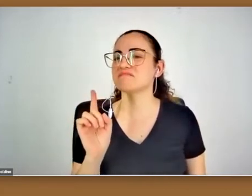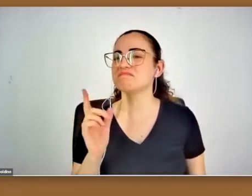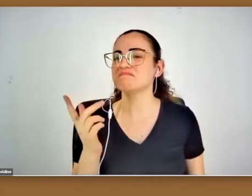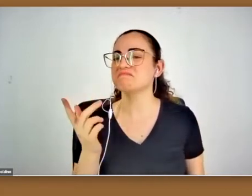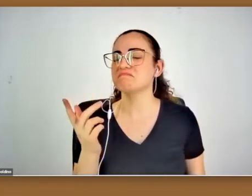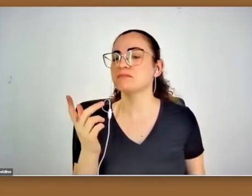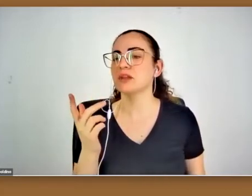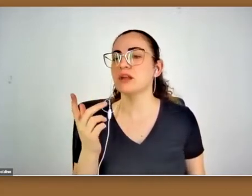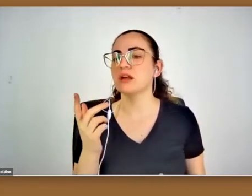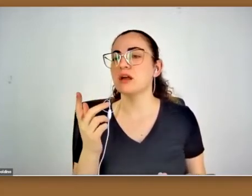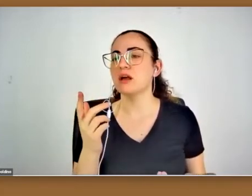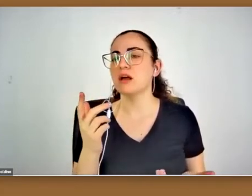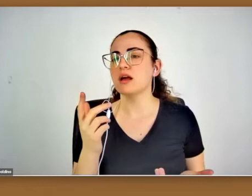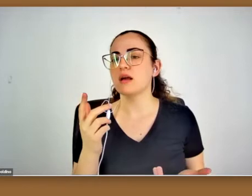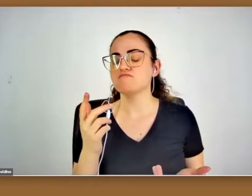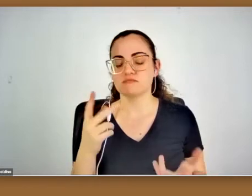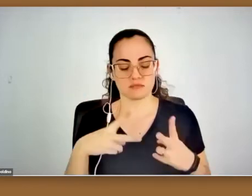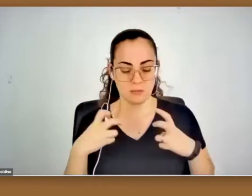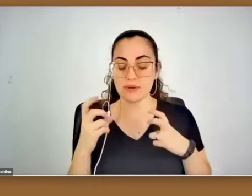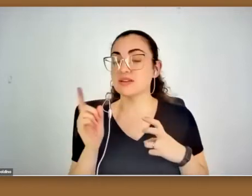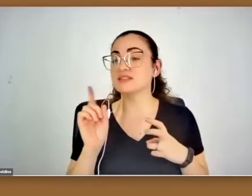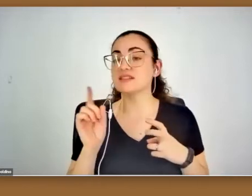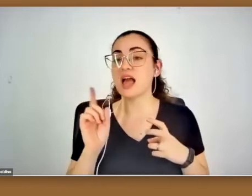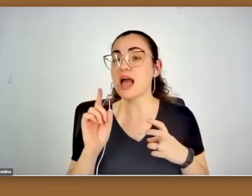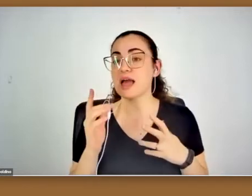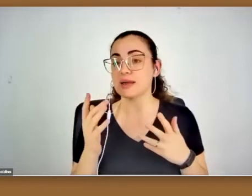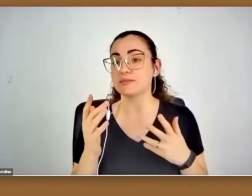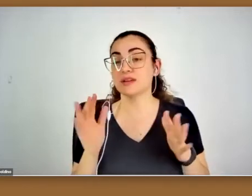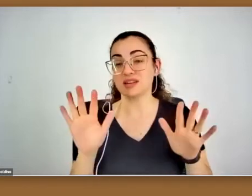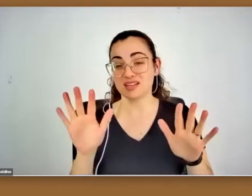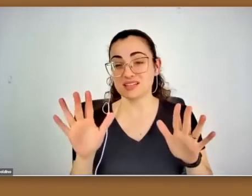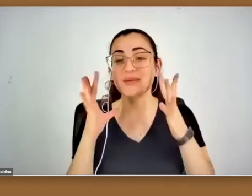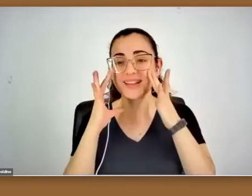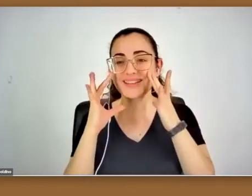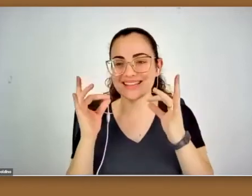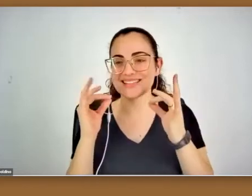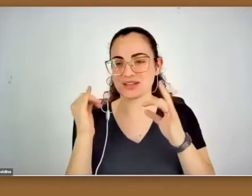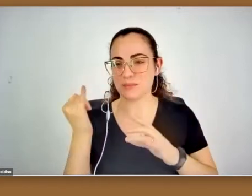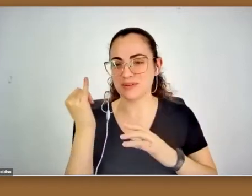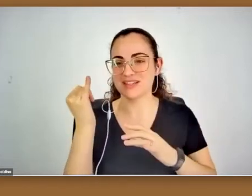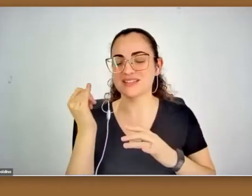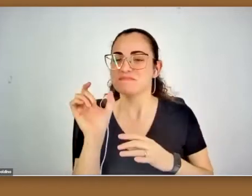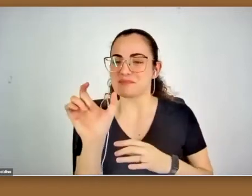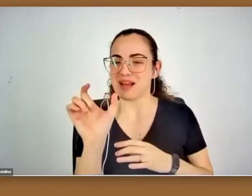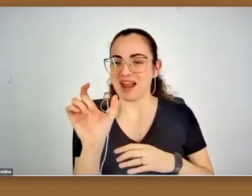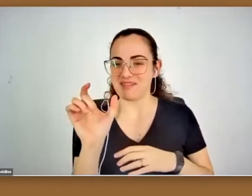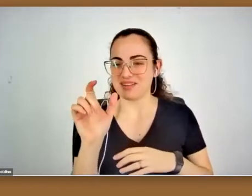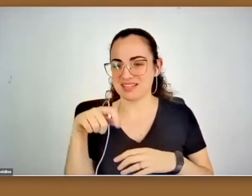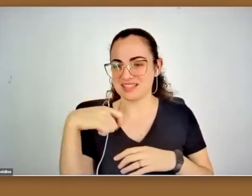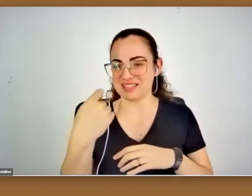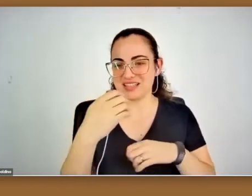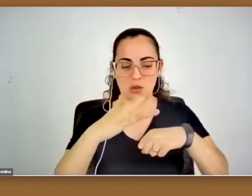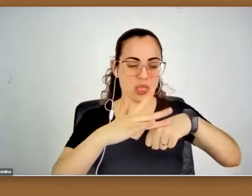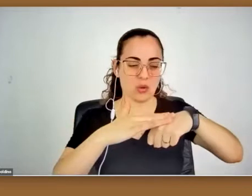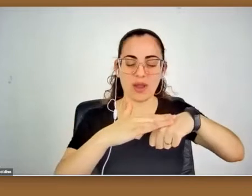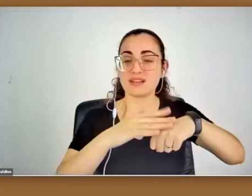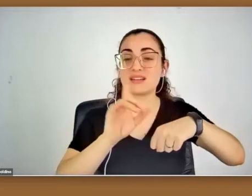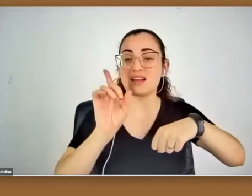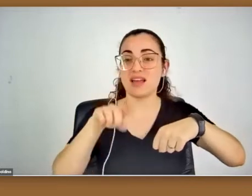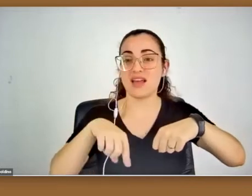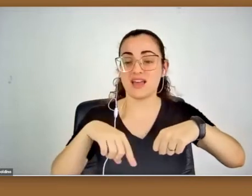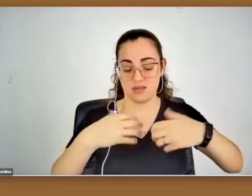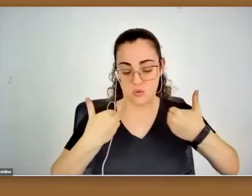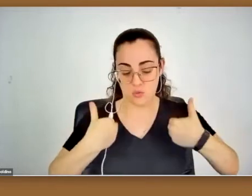gente tem essa atenção, né, do nome doença para falar, né, porque a doença é a manifestação clínica,